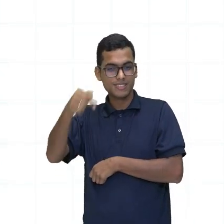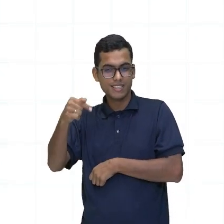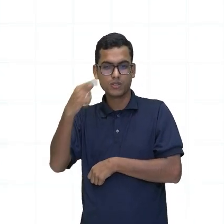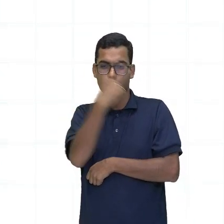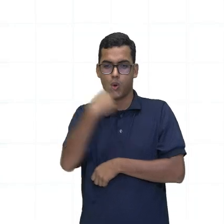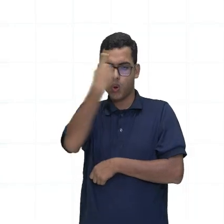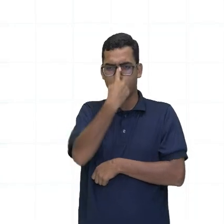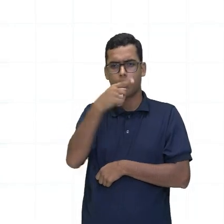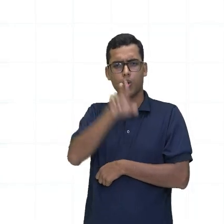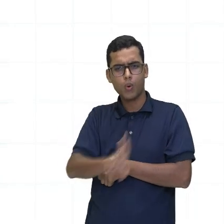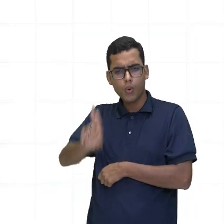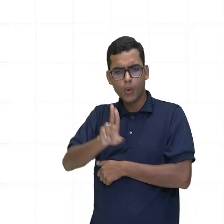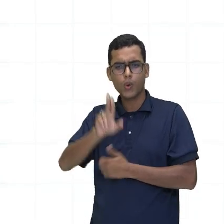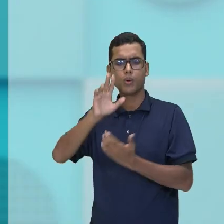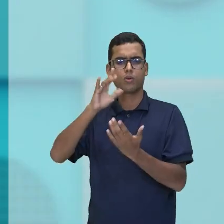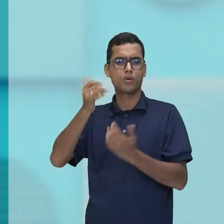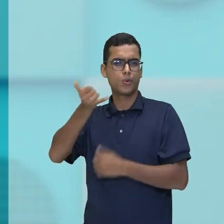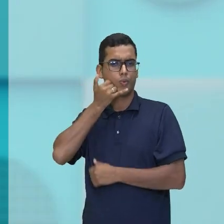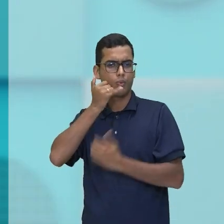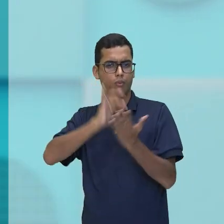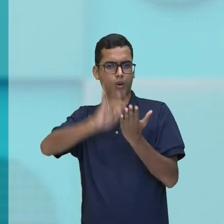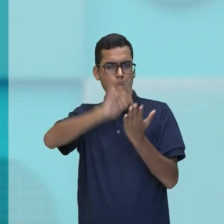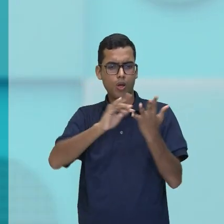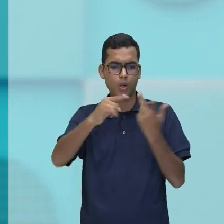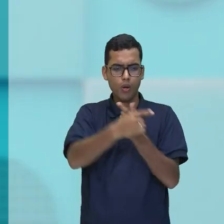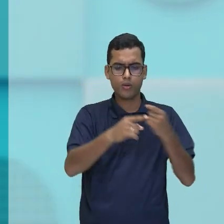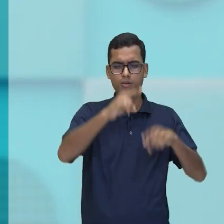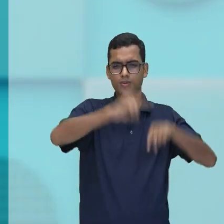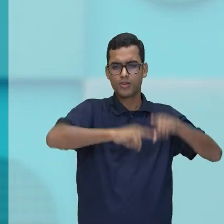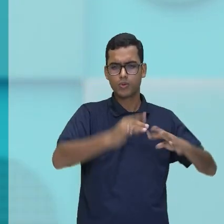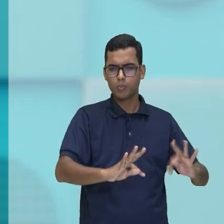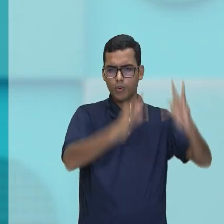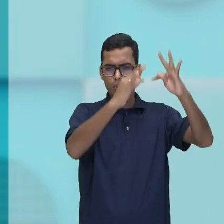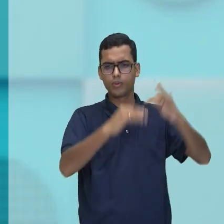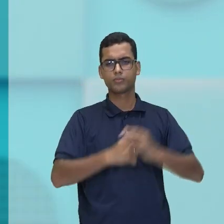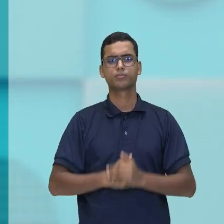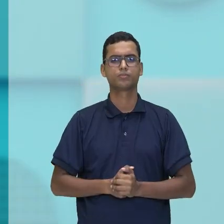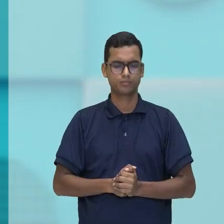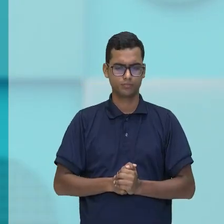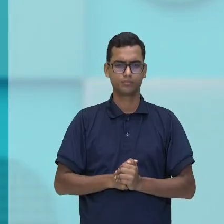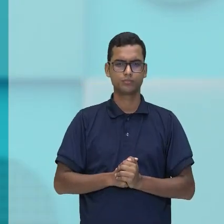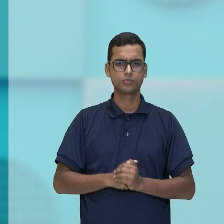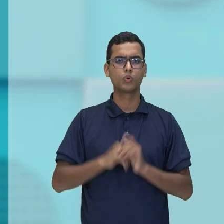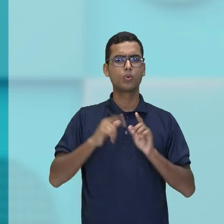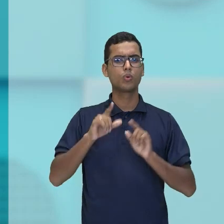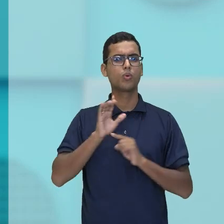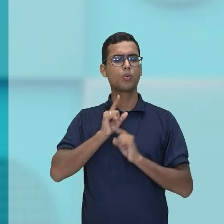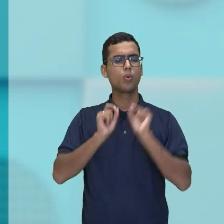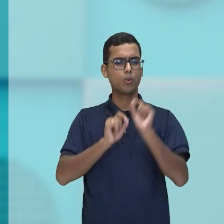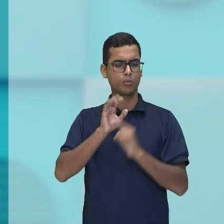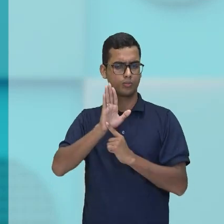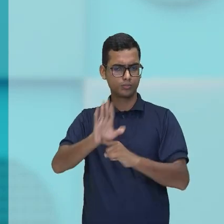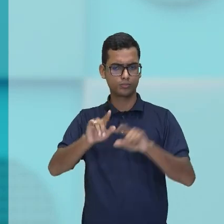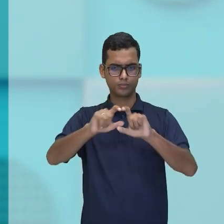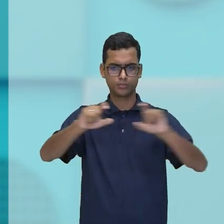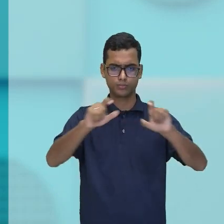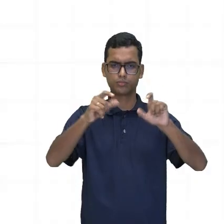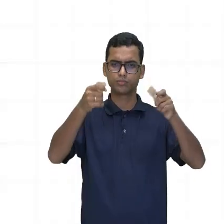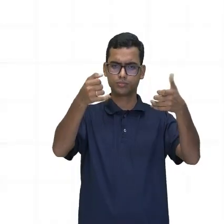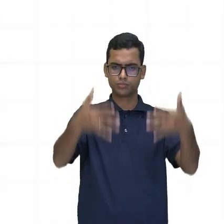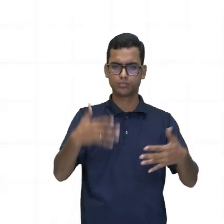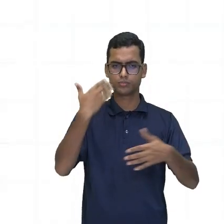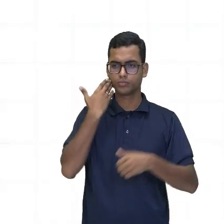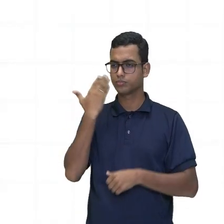somente eletrônicos. Então, tem vários motivos para a gente usar, mas e aí? O que mais que o texto tem para falar para a gente sobre isso? Let's